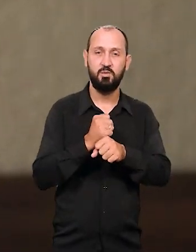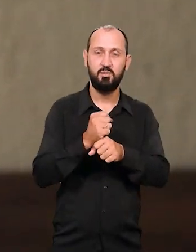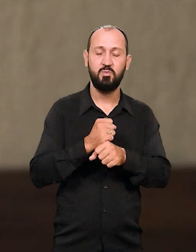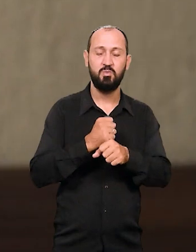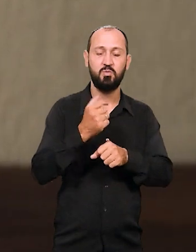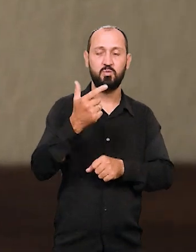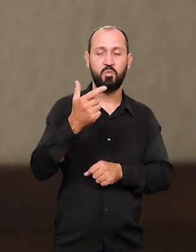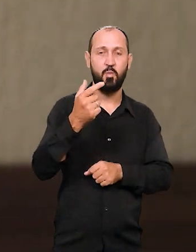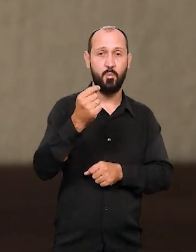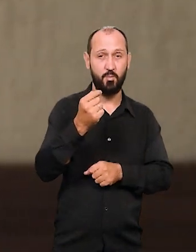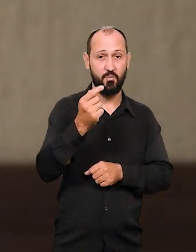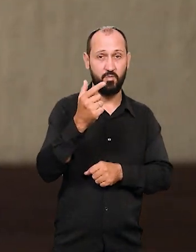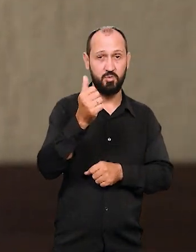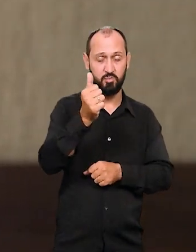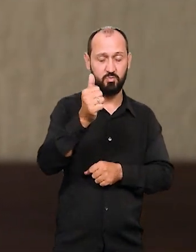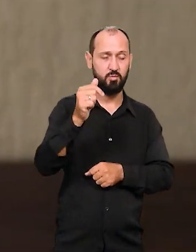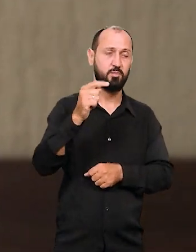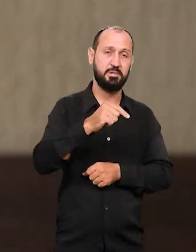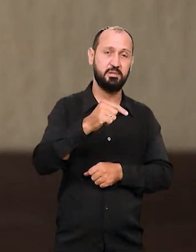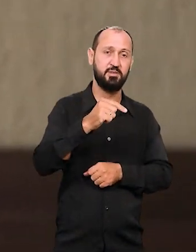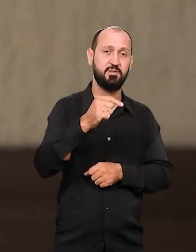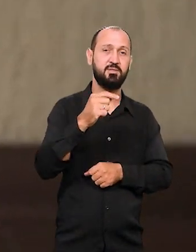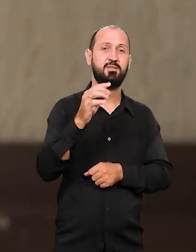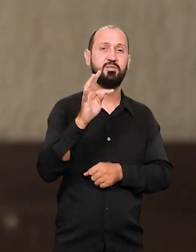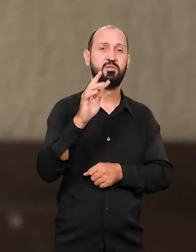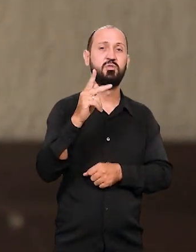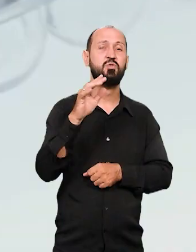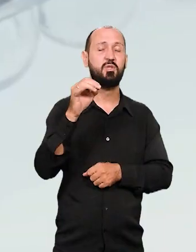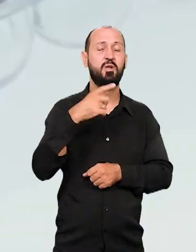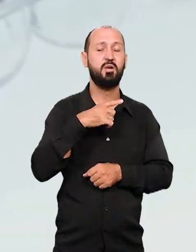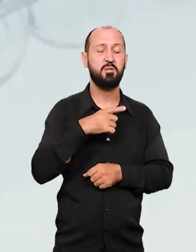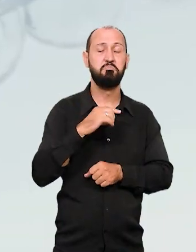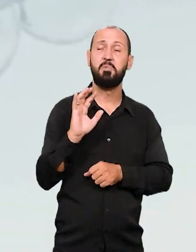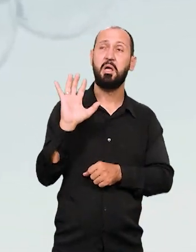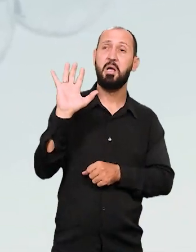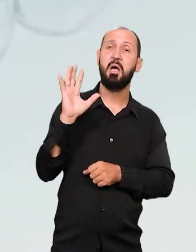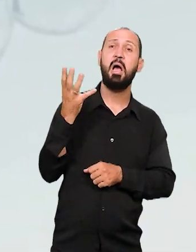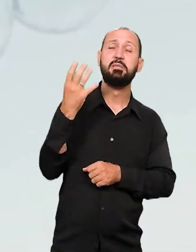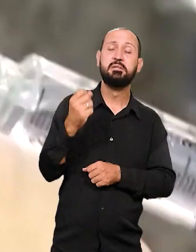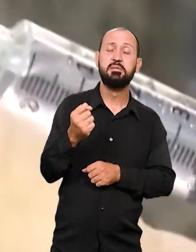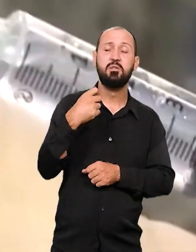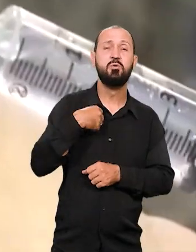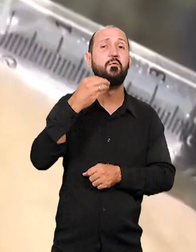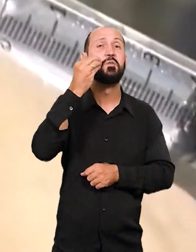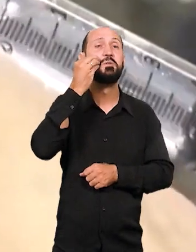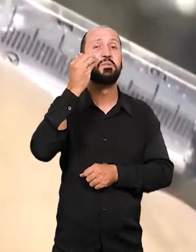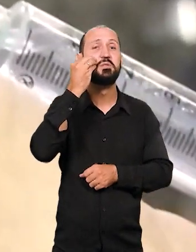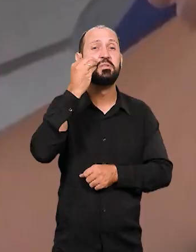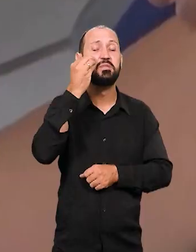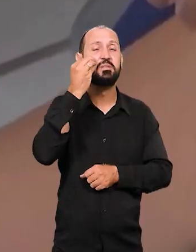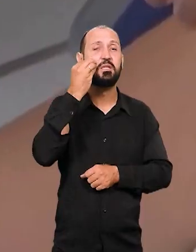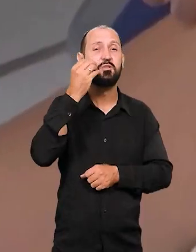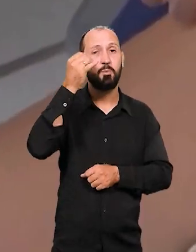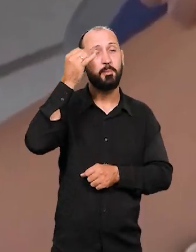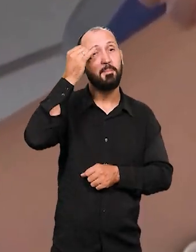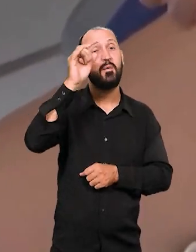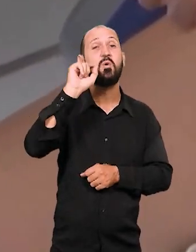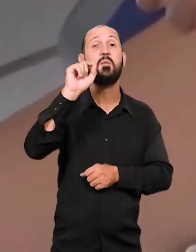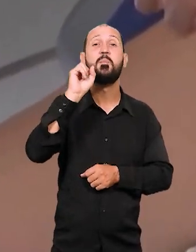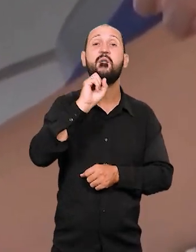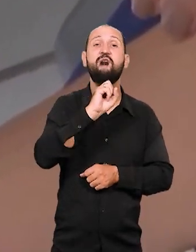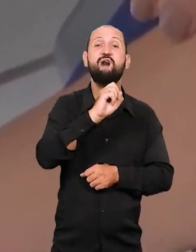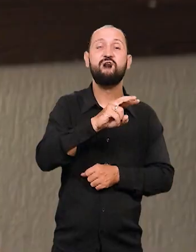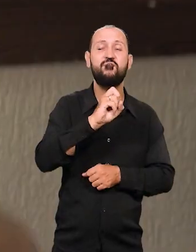Em 2021, Tiago se tornou voluntário na pesquisa de uma vacina testada contra o HIV. A motivação para